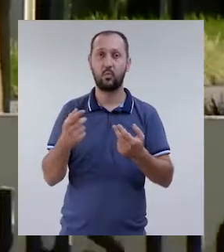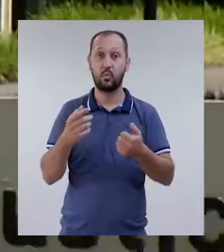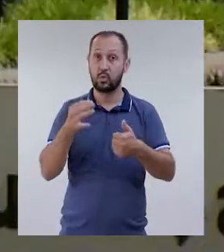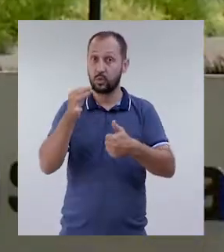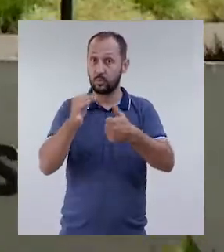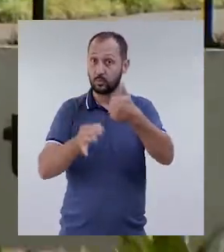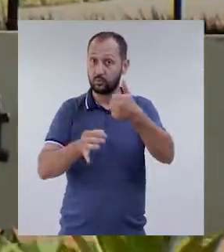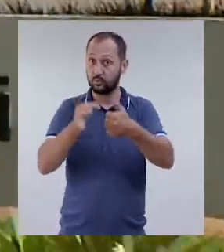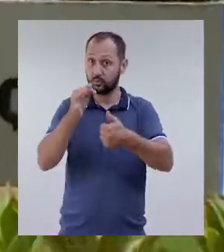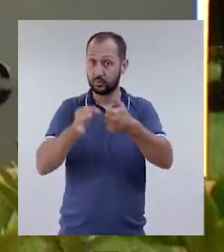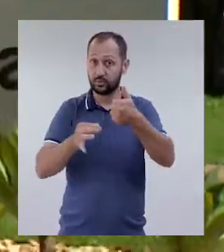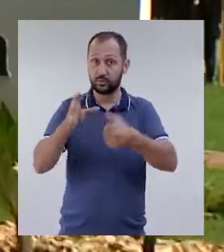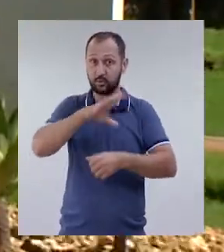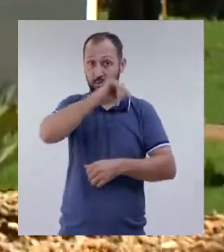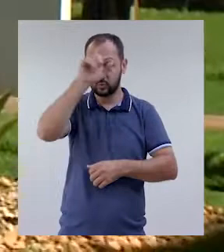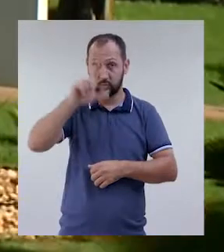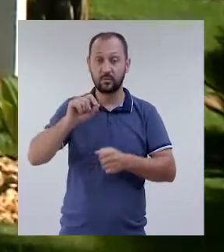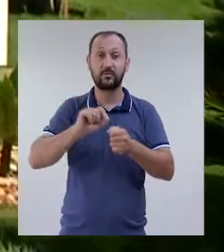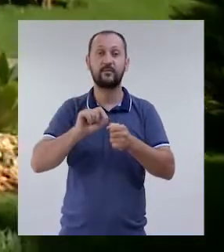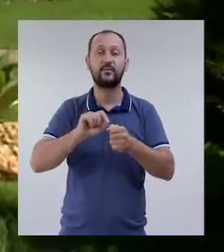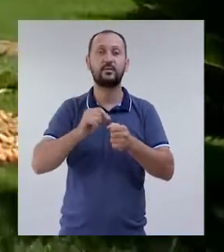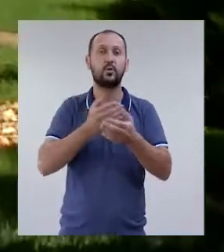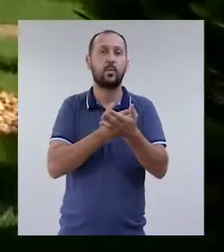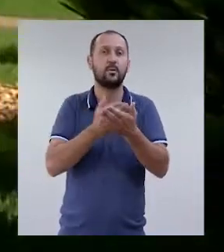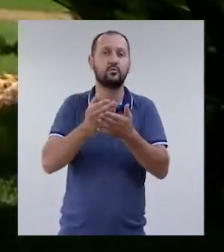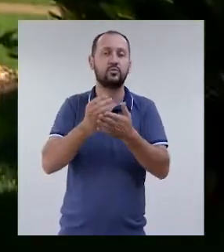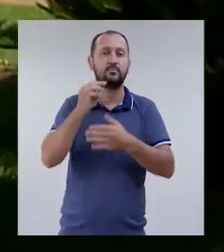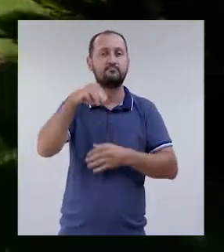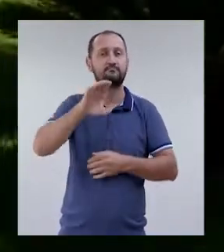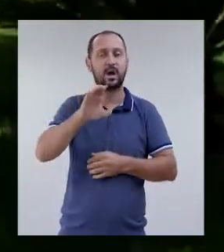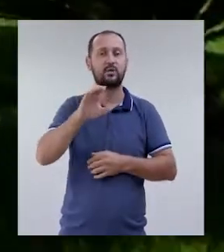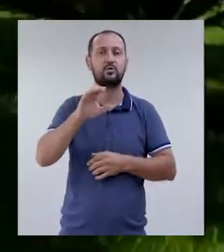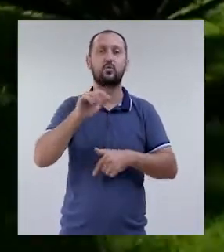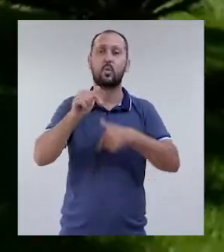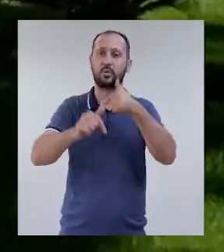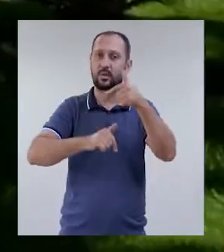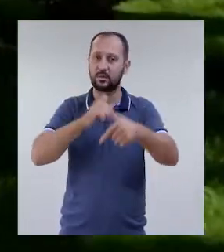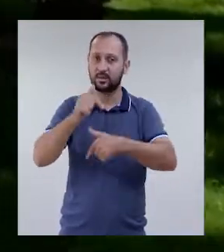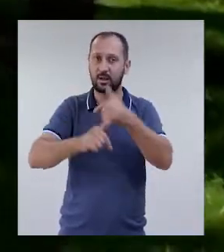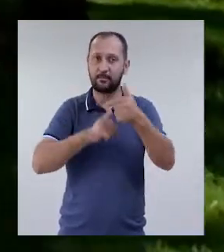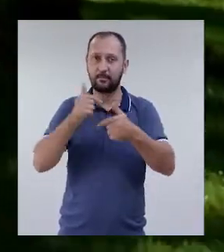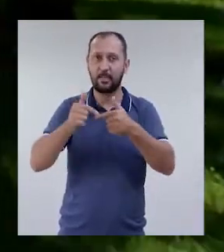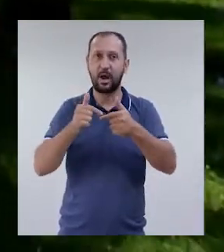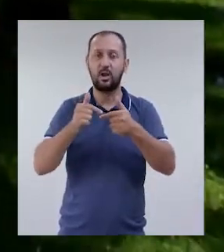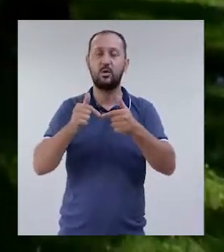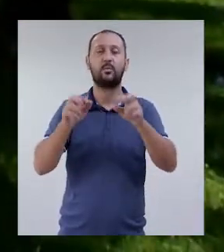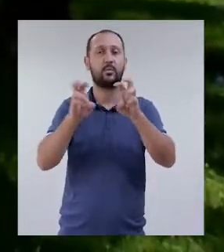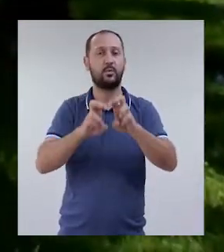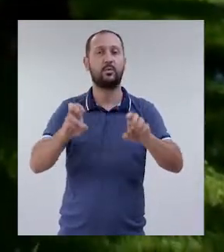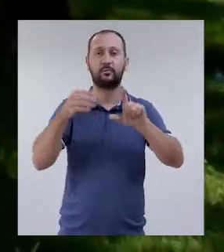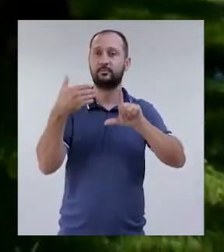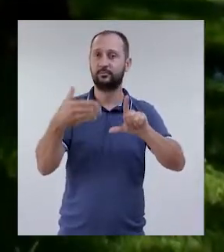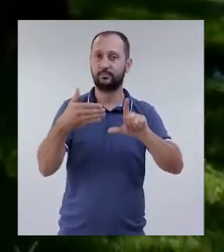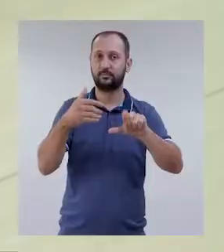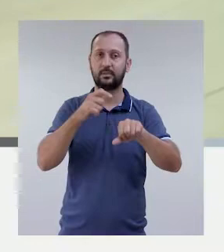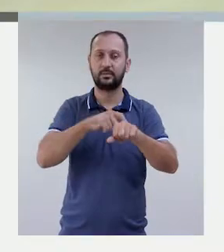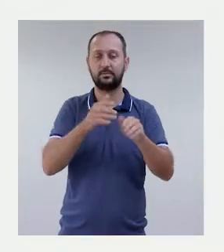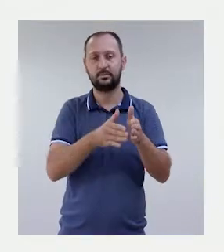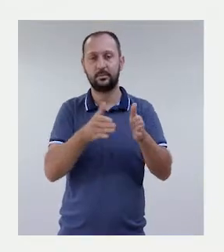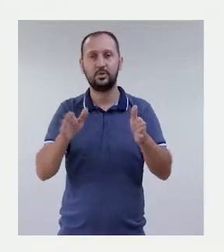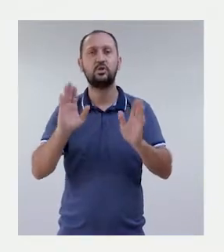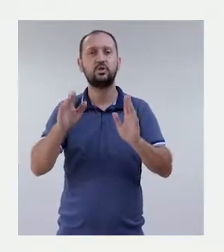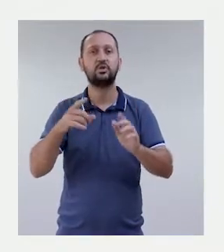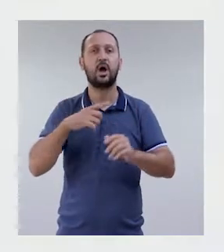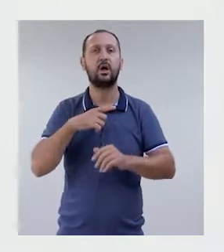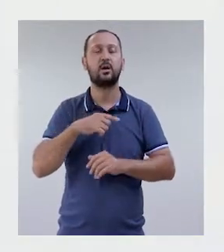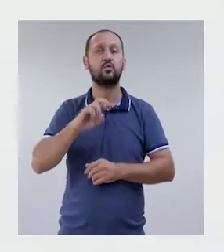de Justiça de Mato Grosso do Sul, por exemplo, realiza desde março todas as suas atividades de forma virtual. Nesse tempo todo,